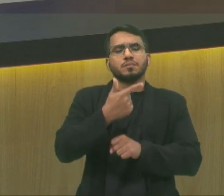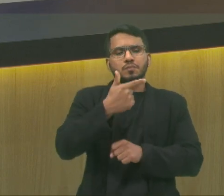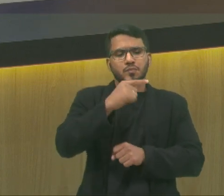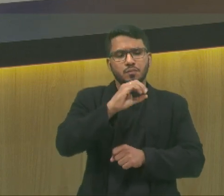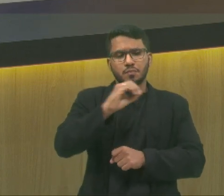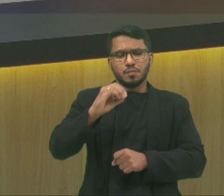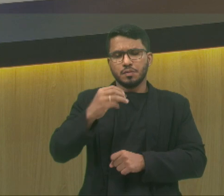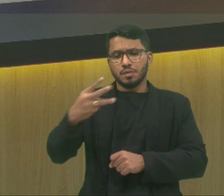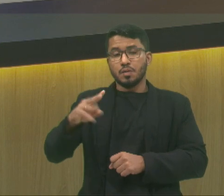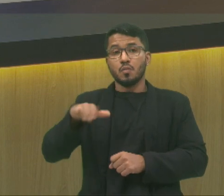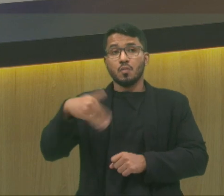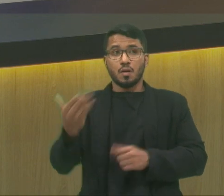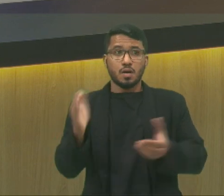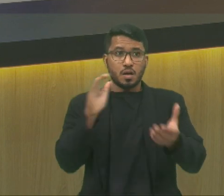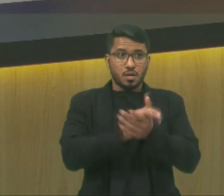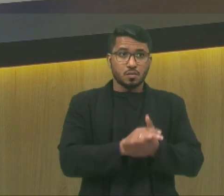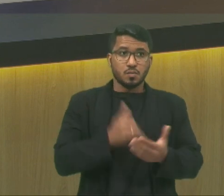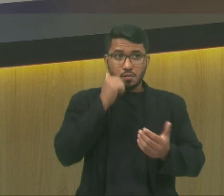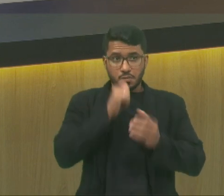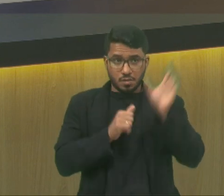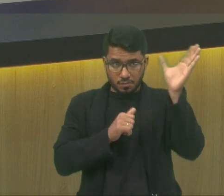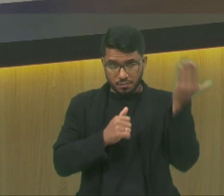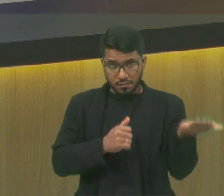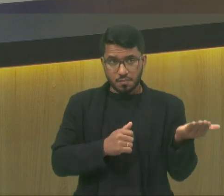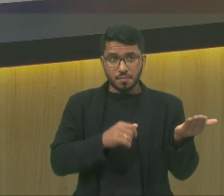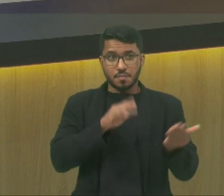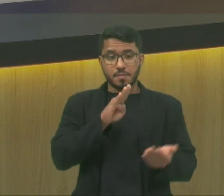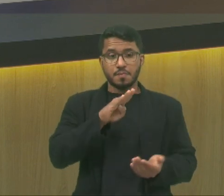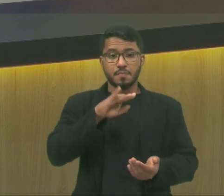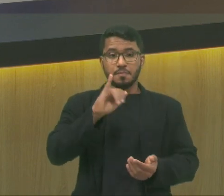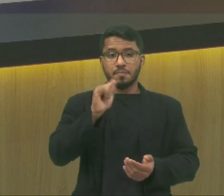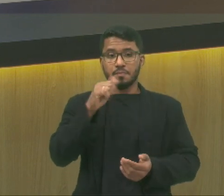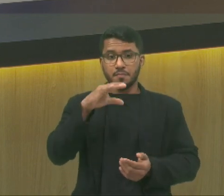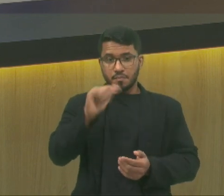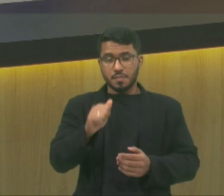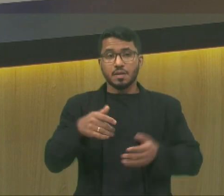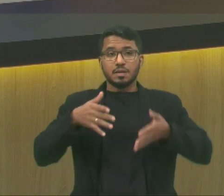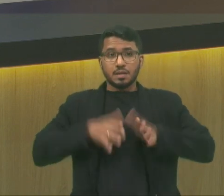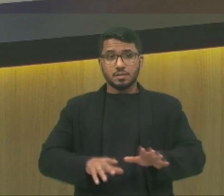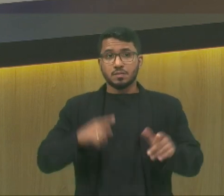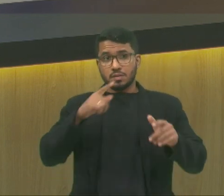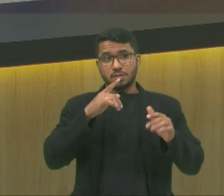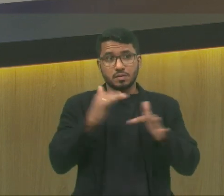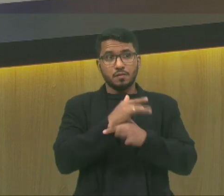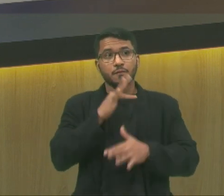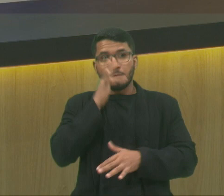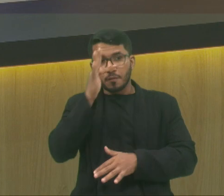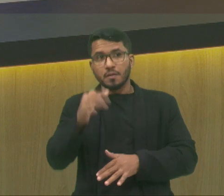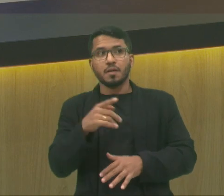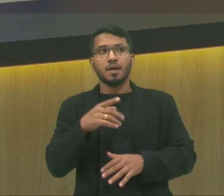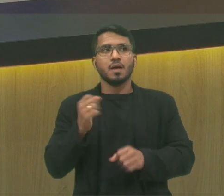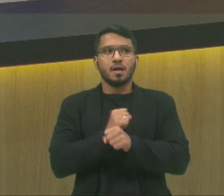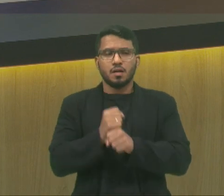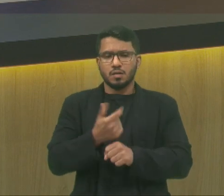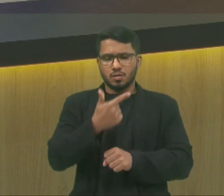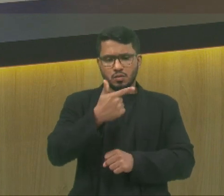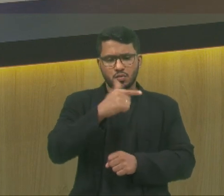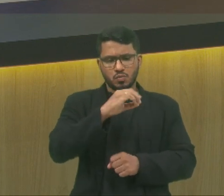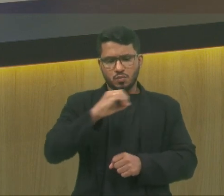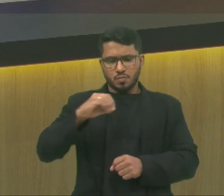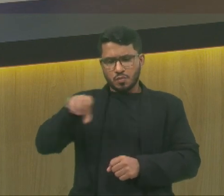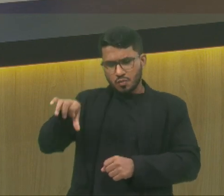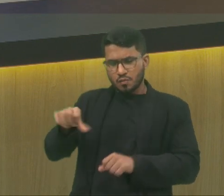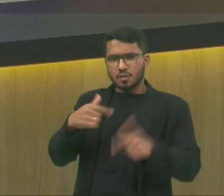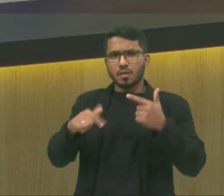se casou com a sua esposa Bianca, natural de Floriano. Em 2009, começou a trabalhar com o senhor